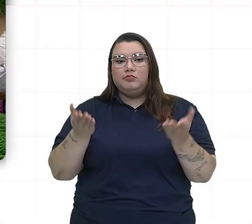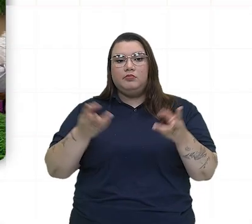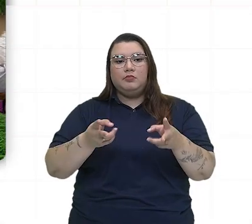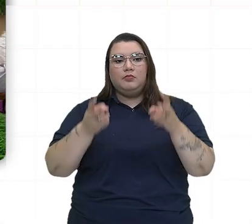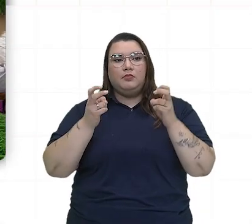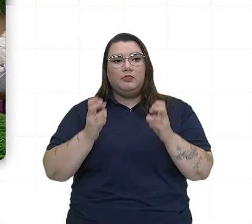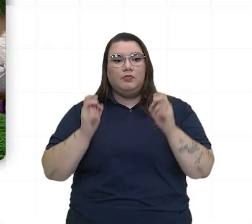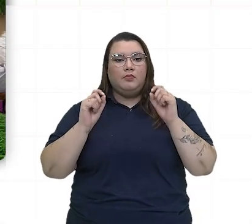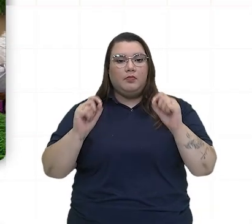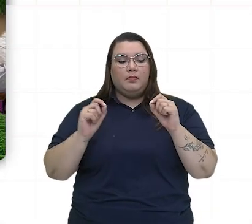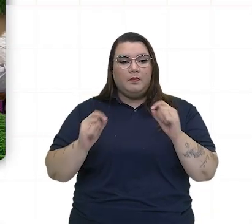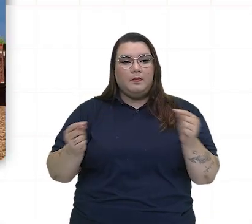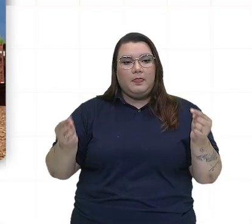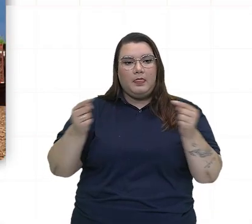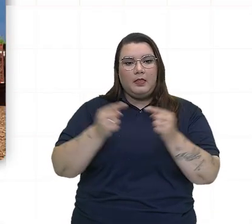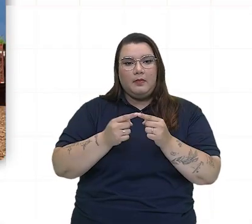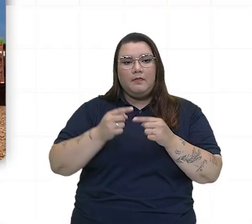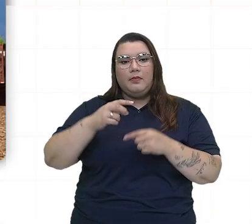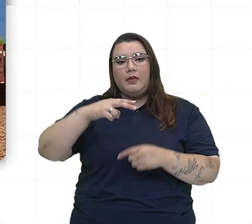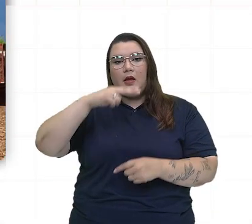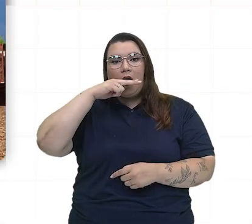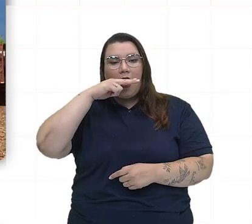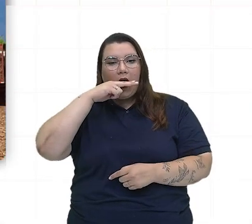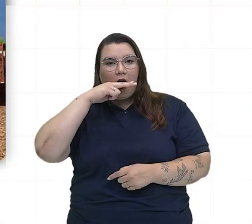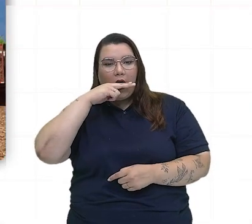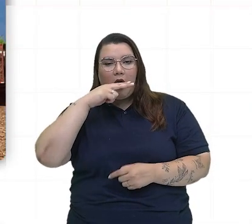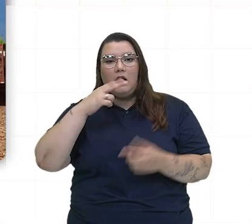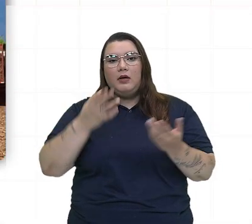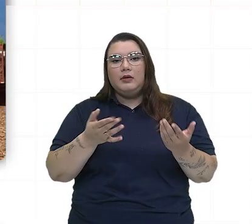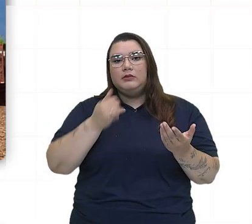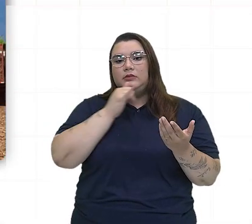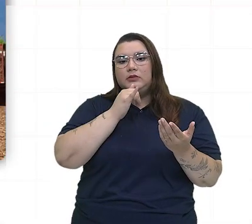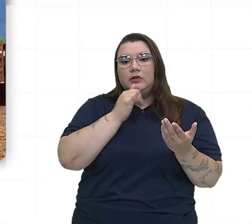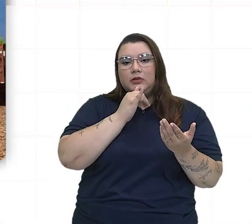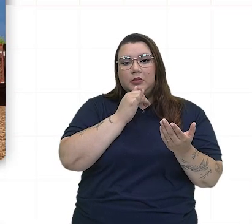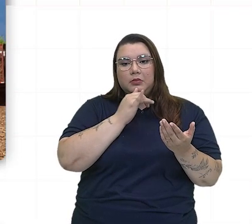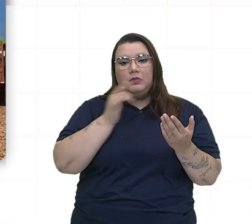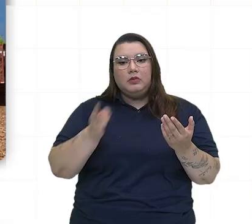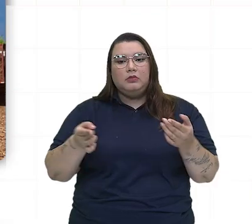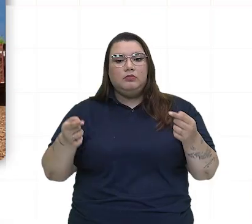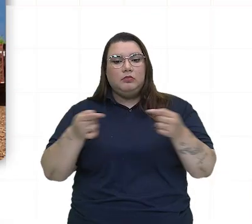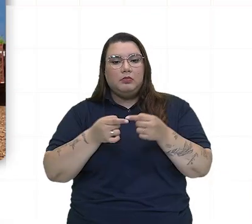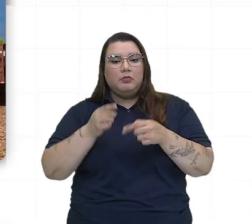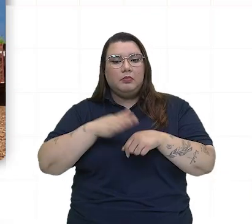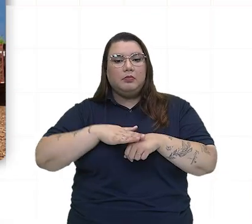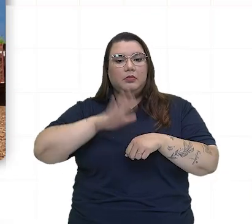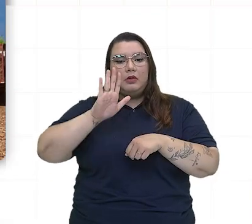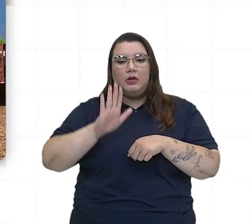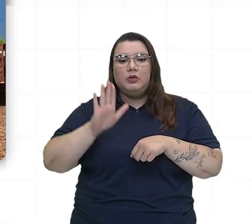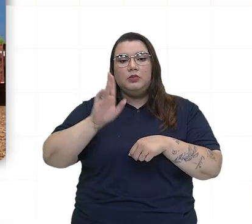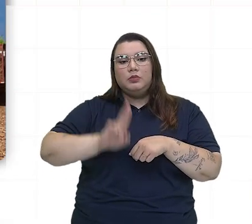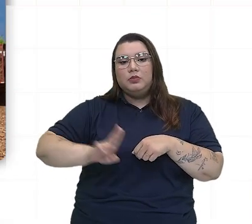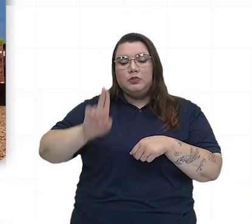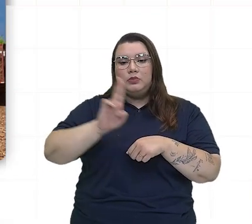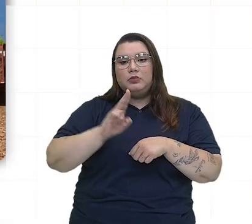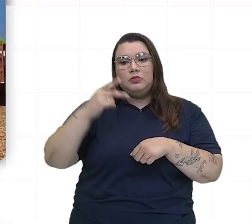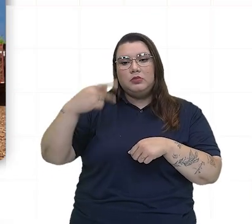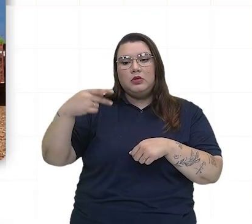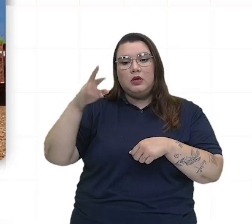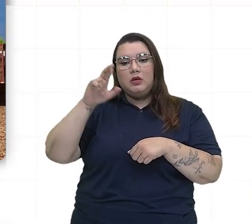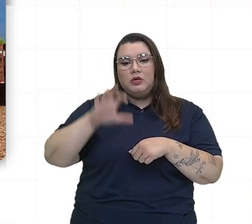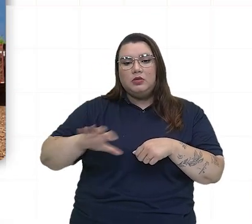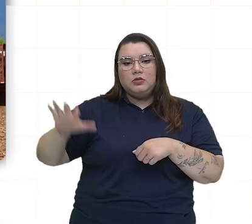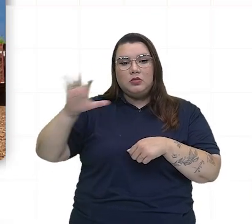que cultivos como o da cana-de-açúcar, por exemplo, é um cultivo que é mais comum em regiões de